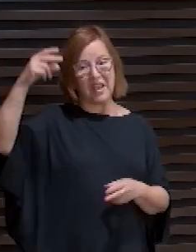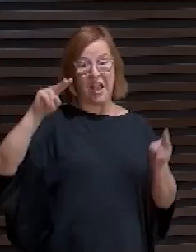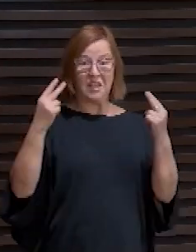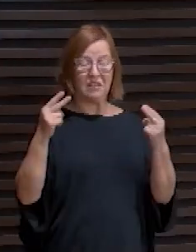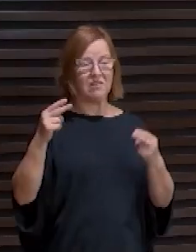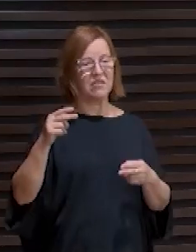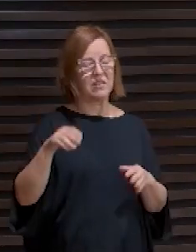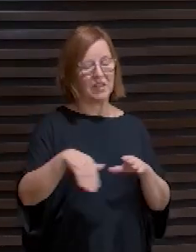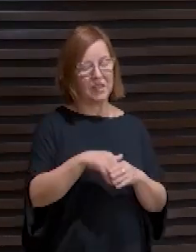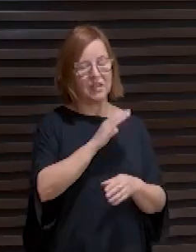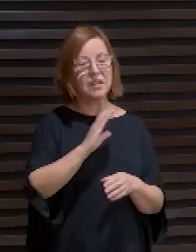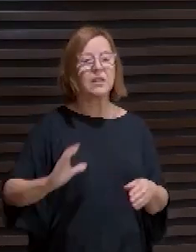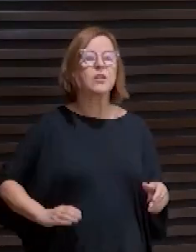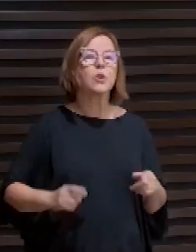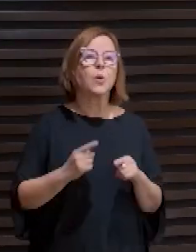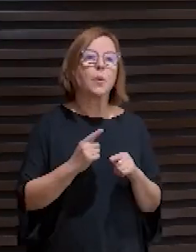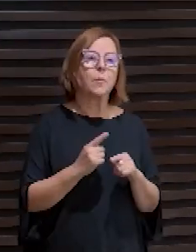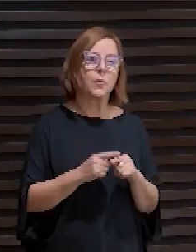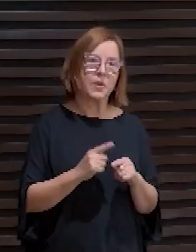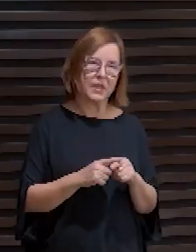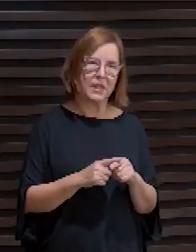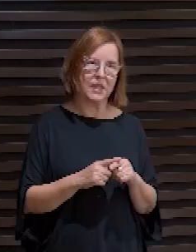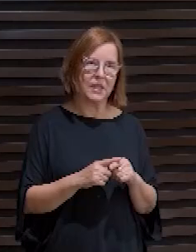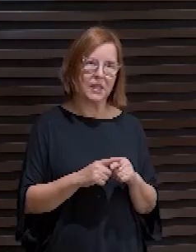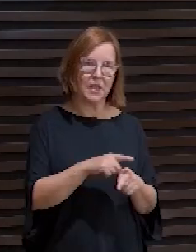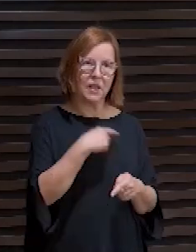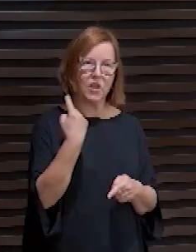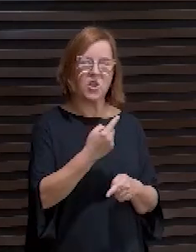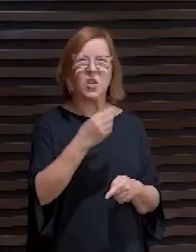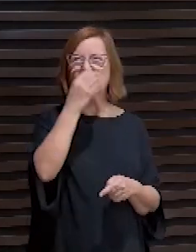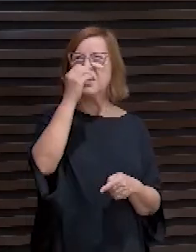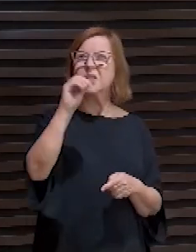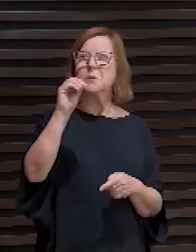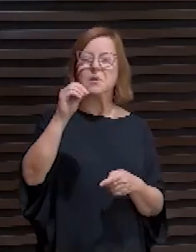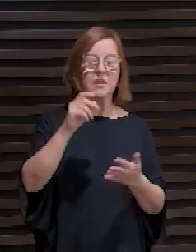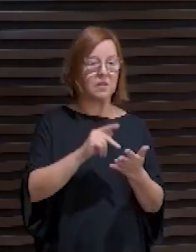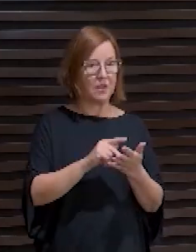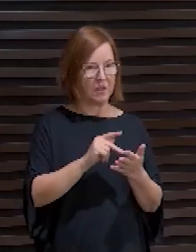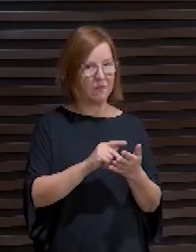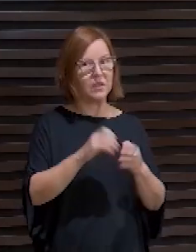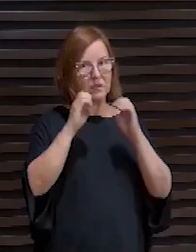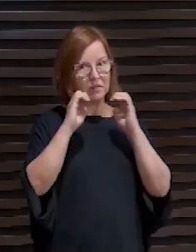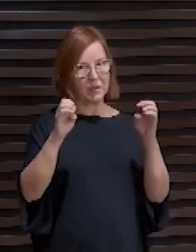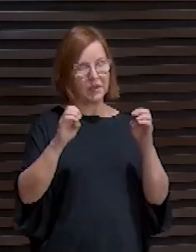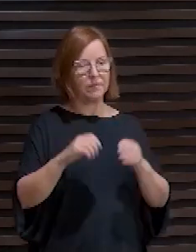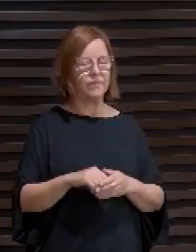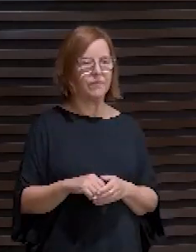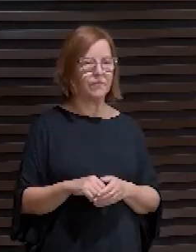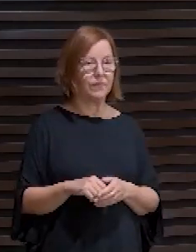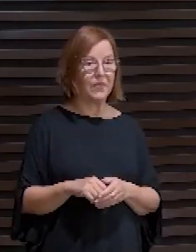Cristo, porque nós negligenciamos a verdade do Evangelho. E esses irmãos estavam nesse